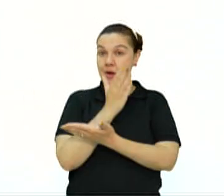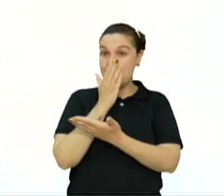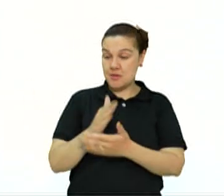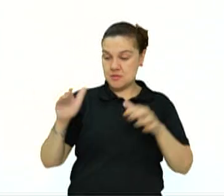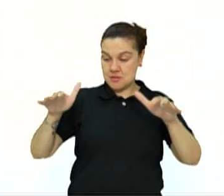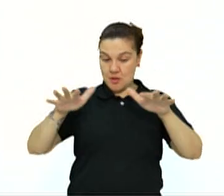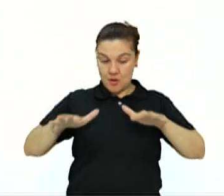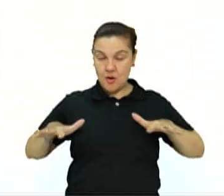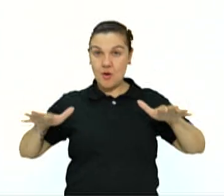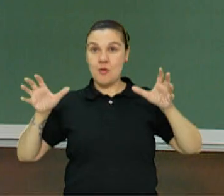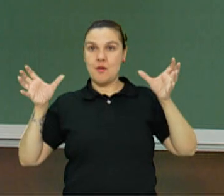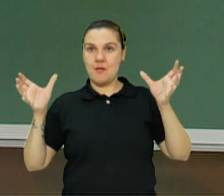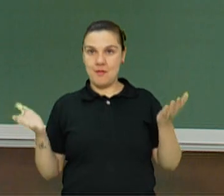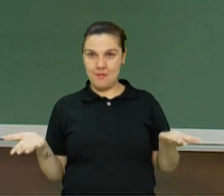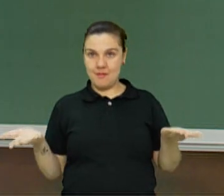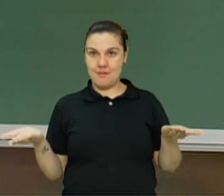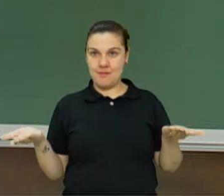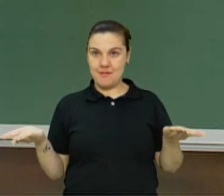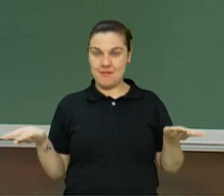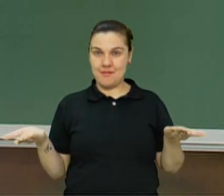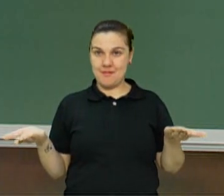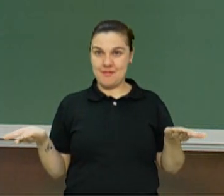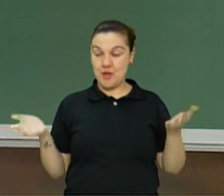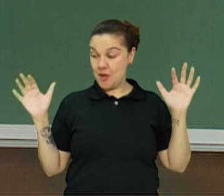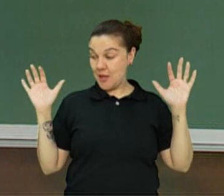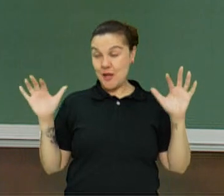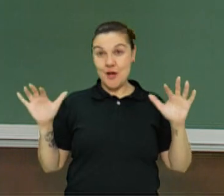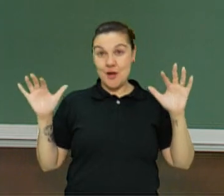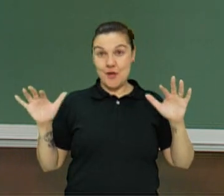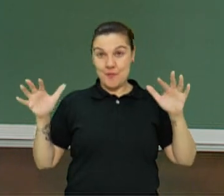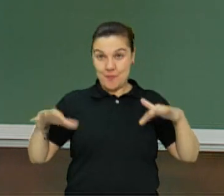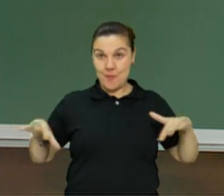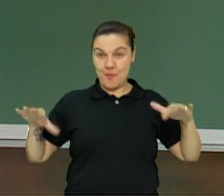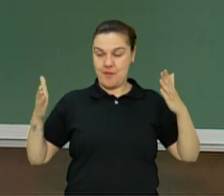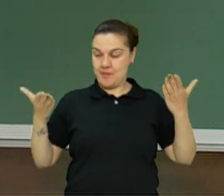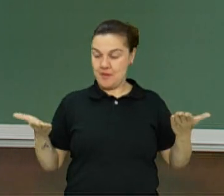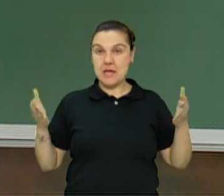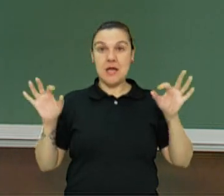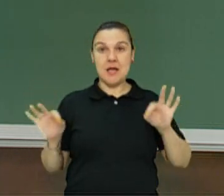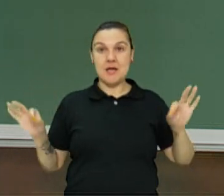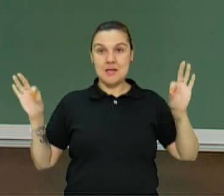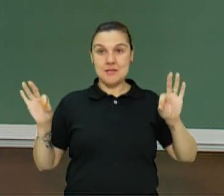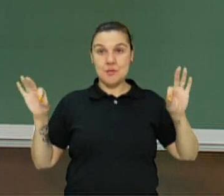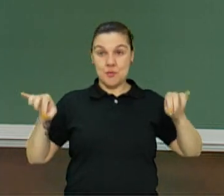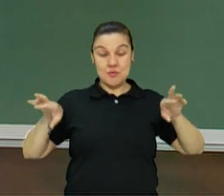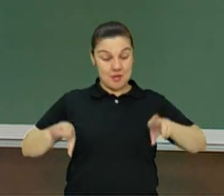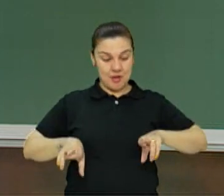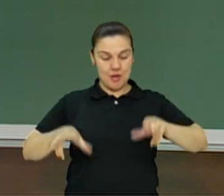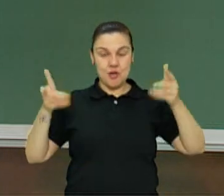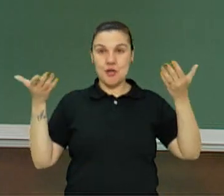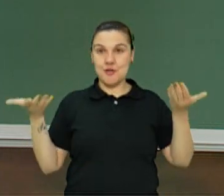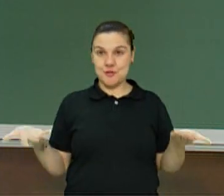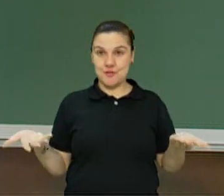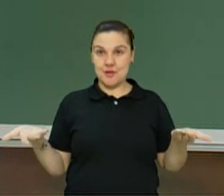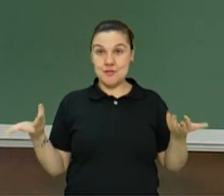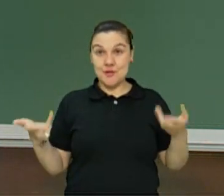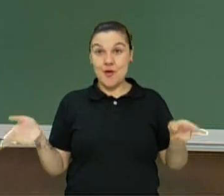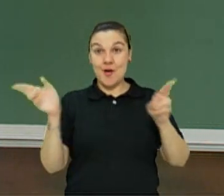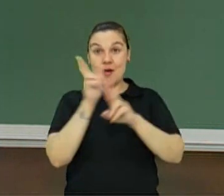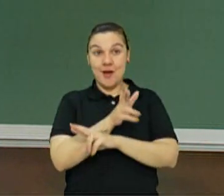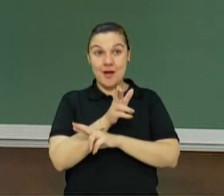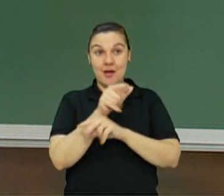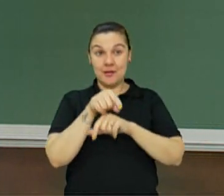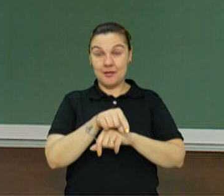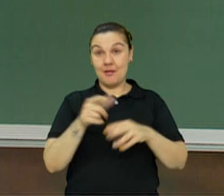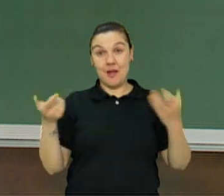ambiente está fazendo sobre a influência do ambiente sobre estas moscas são diferentes da relação do ambiente